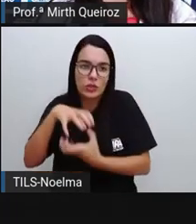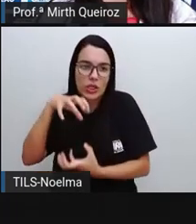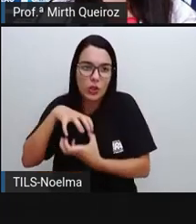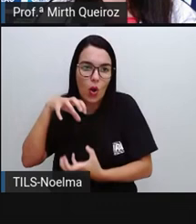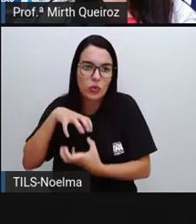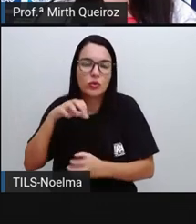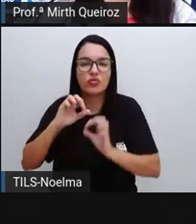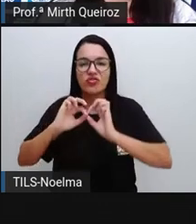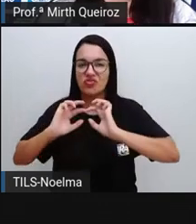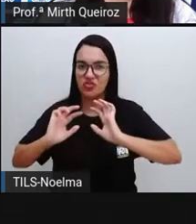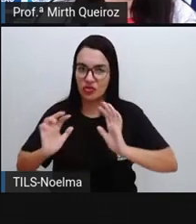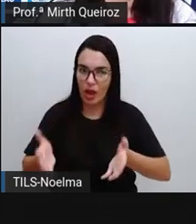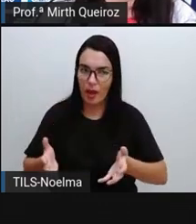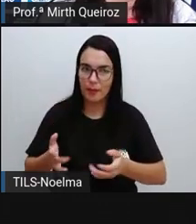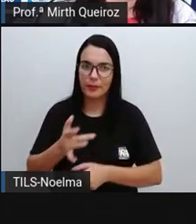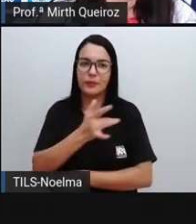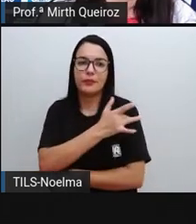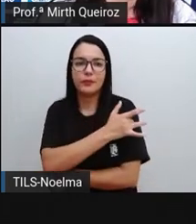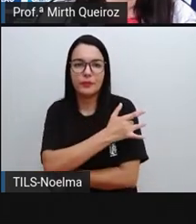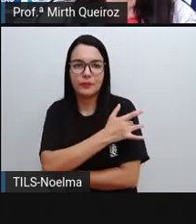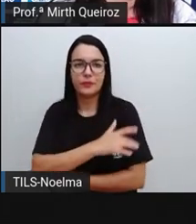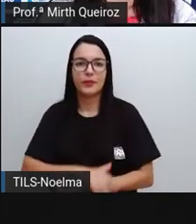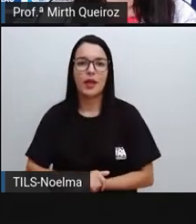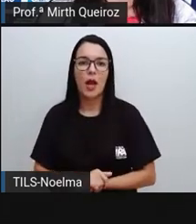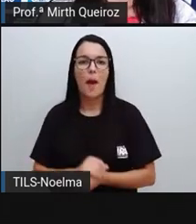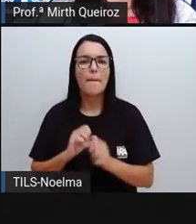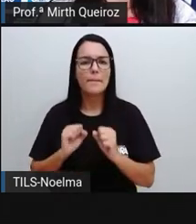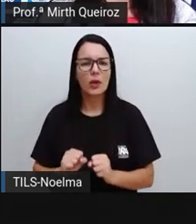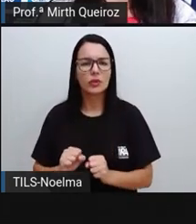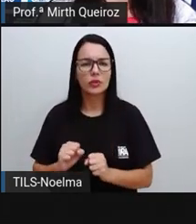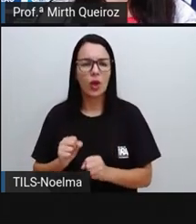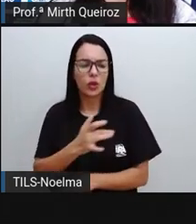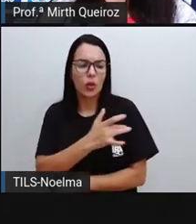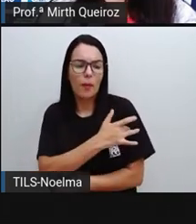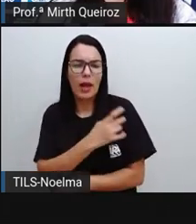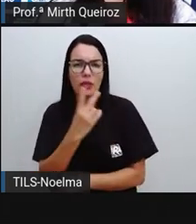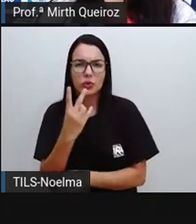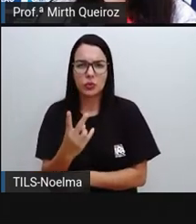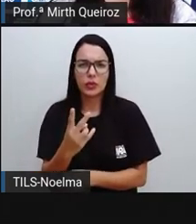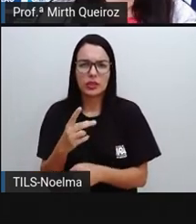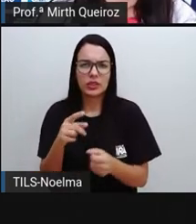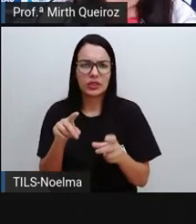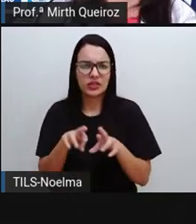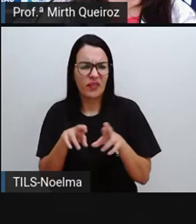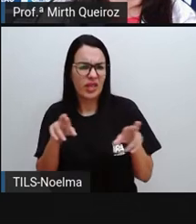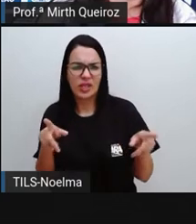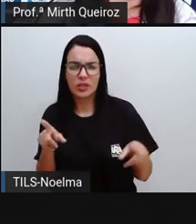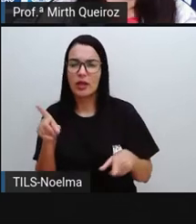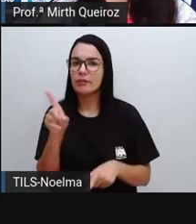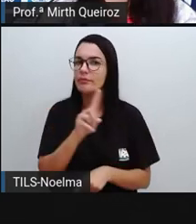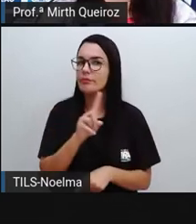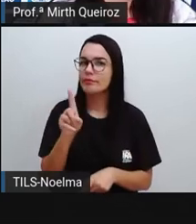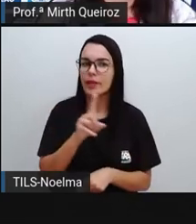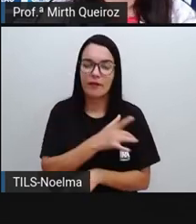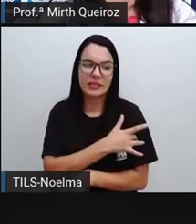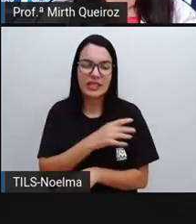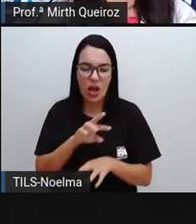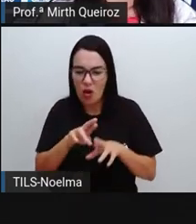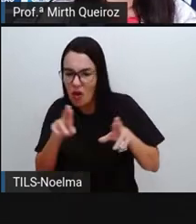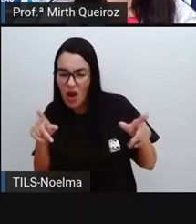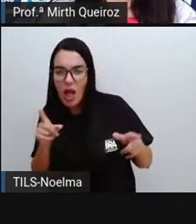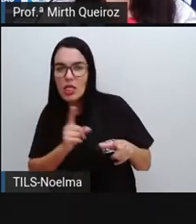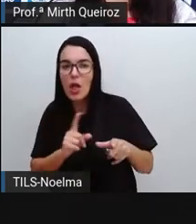a 3ª dose da vacina também. Posso tomar 2 doses de vacina diferentes? Não.